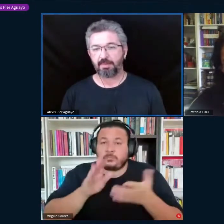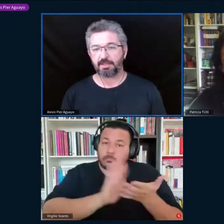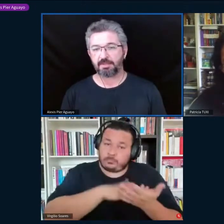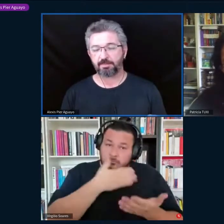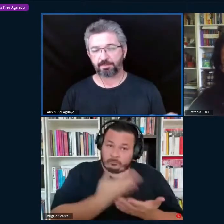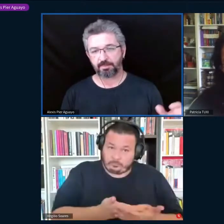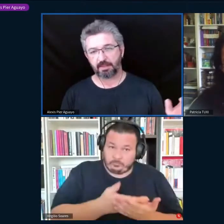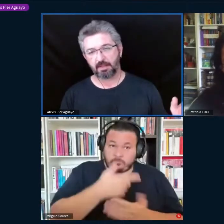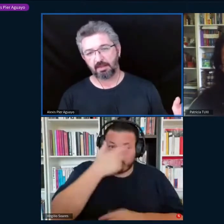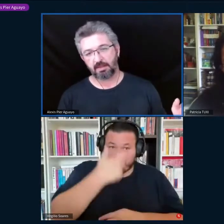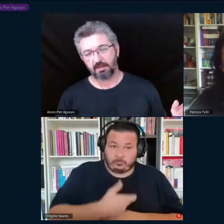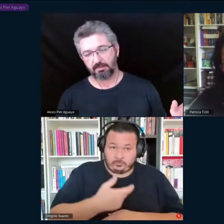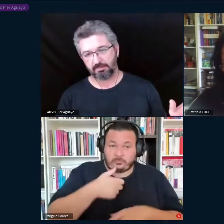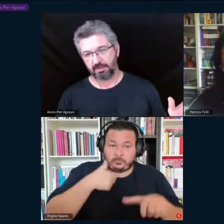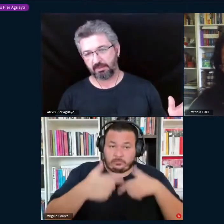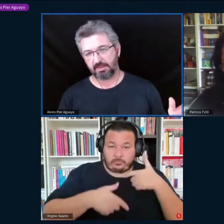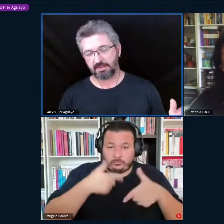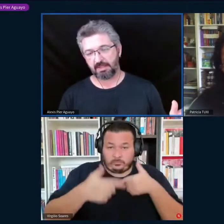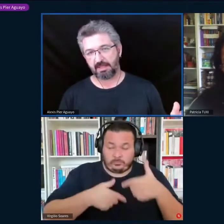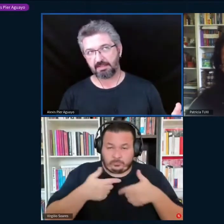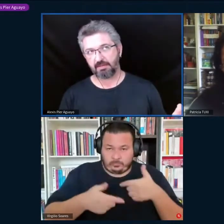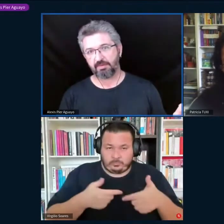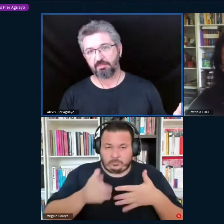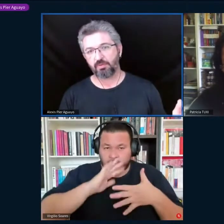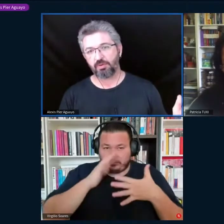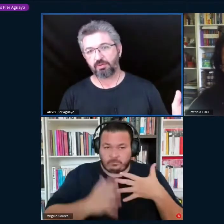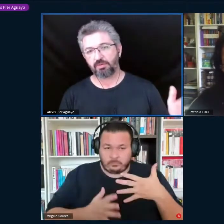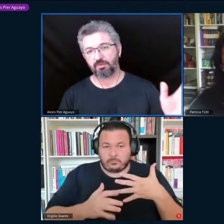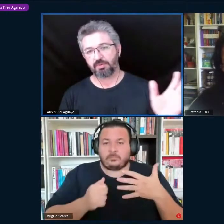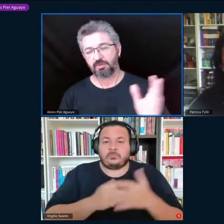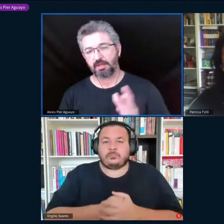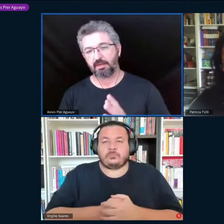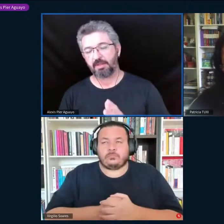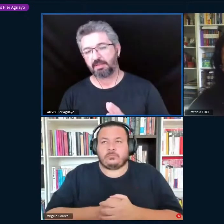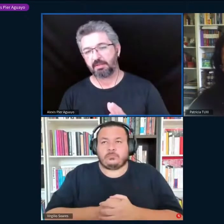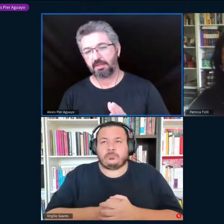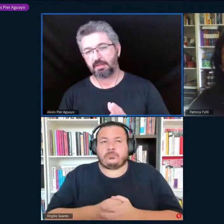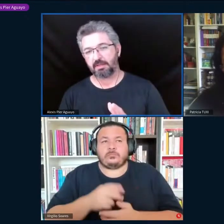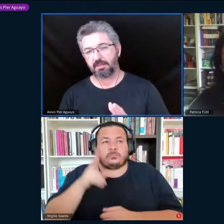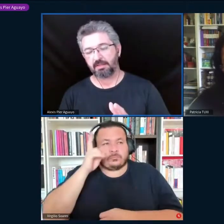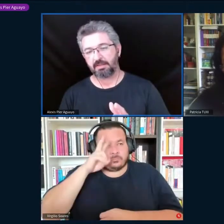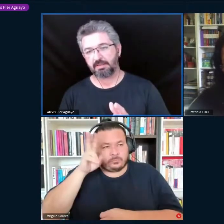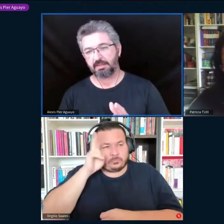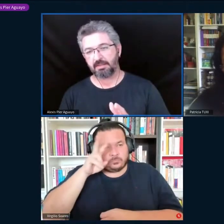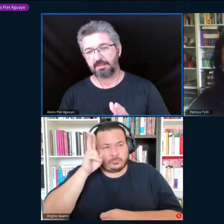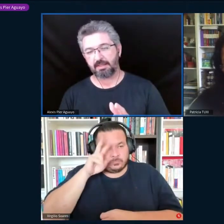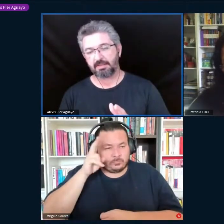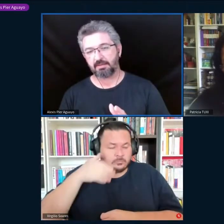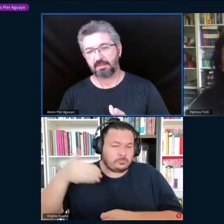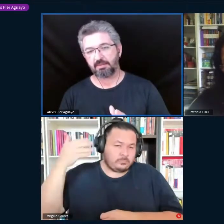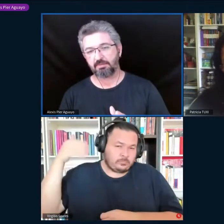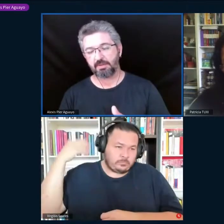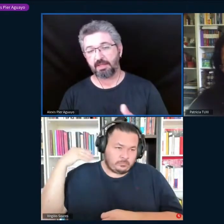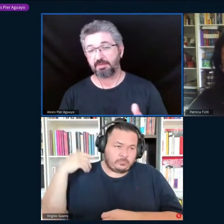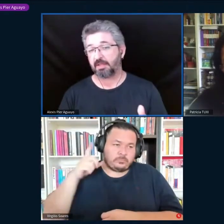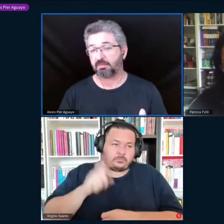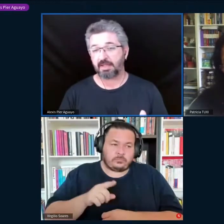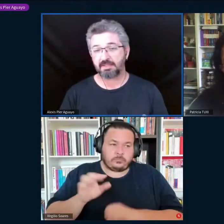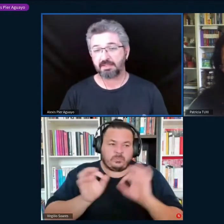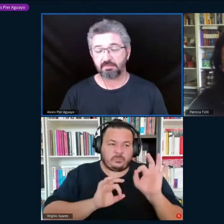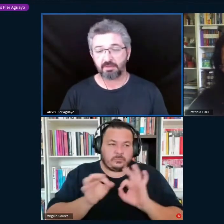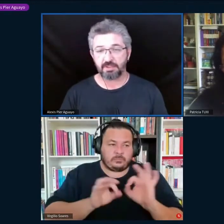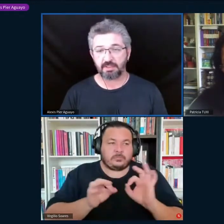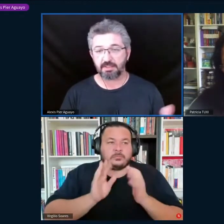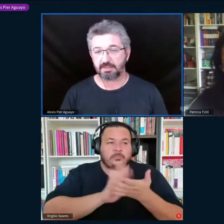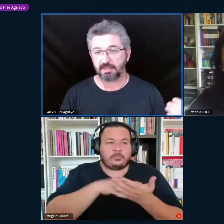do intérprete de língua de sinais, ele vem muito historicamente dessa questão do intérprete